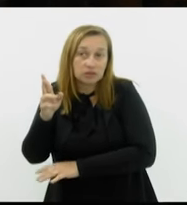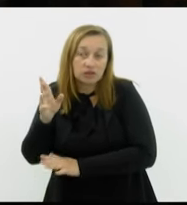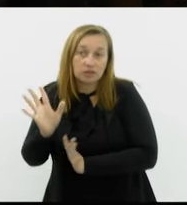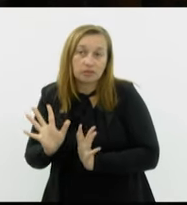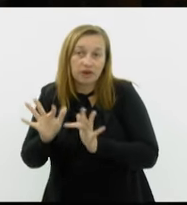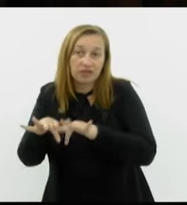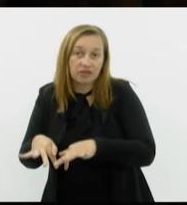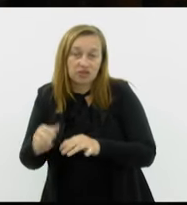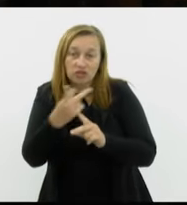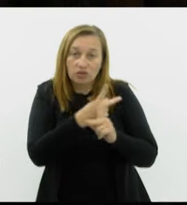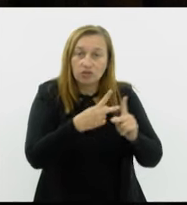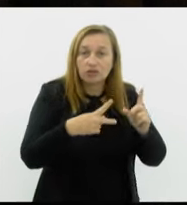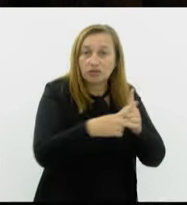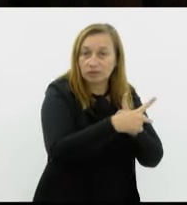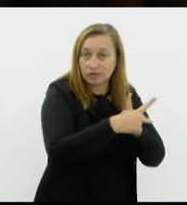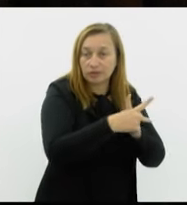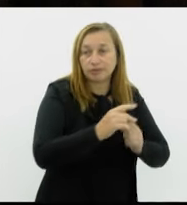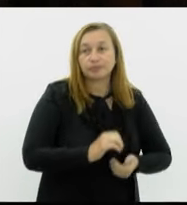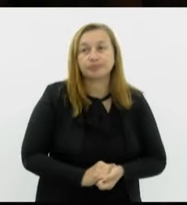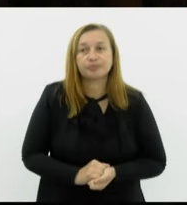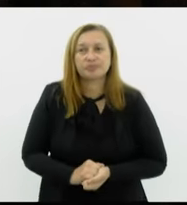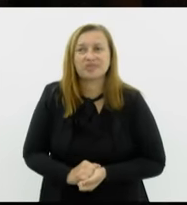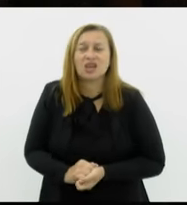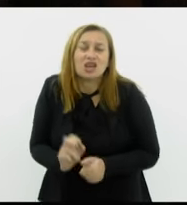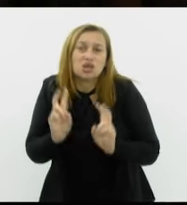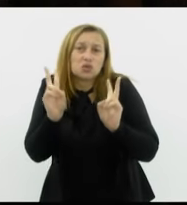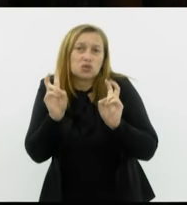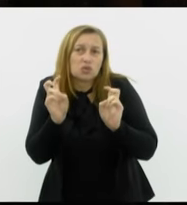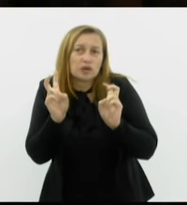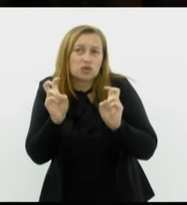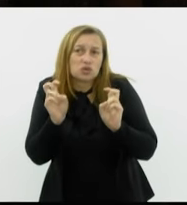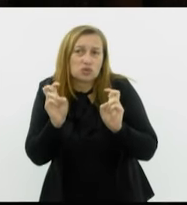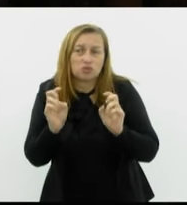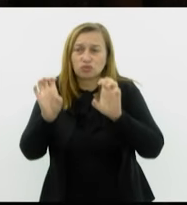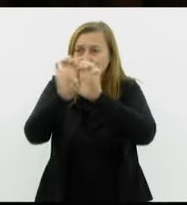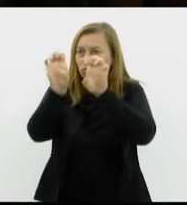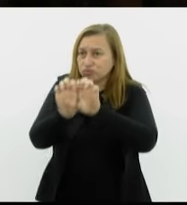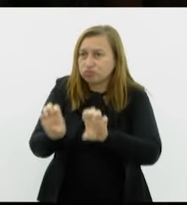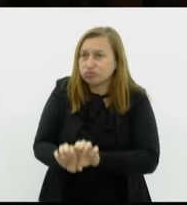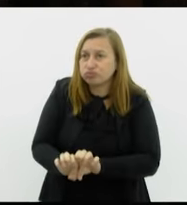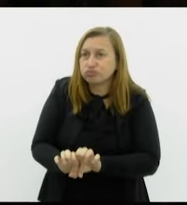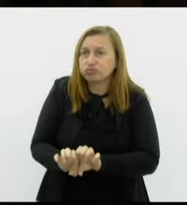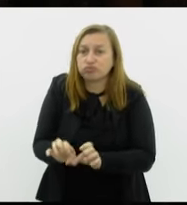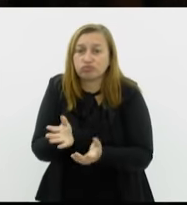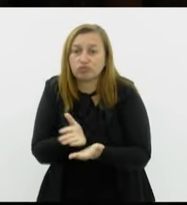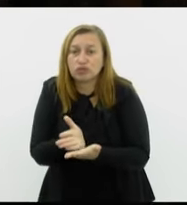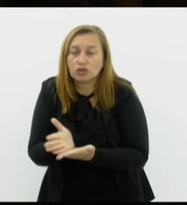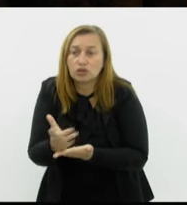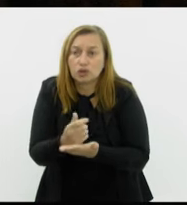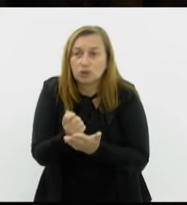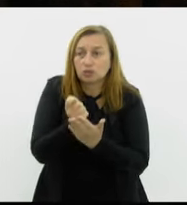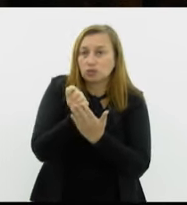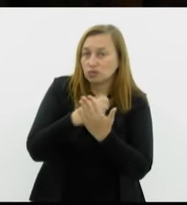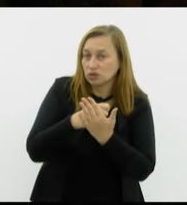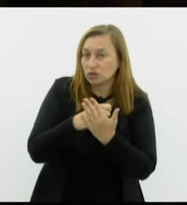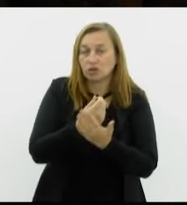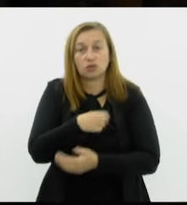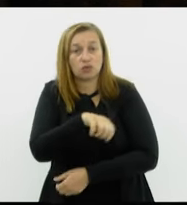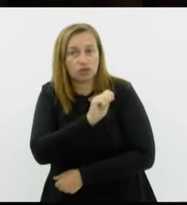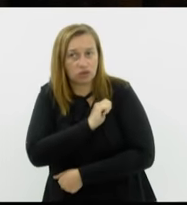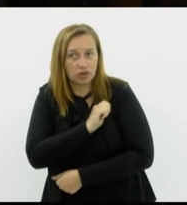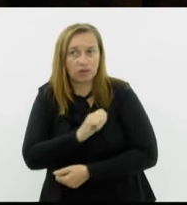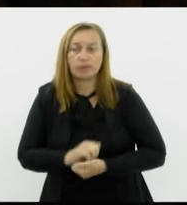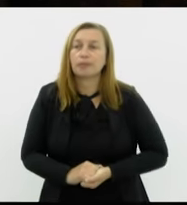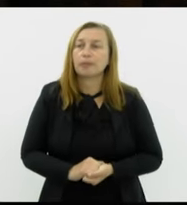déficit previdenciário. Então, são questões estruturais, incentivos fiscais, déficit previdenciário.